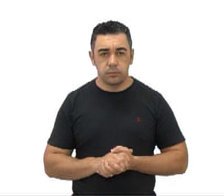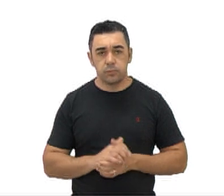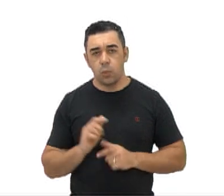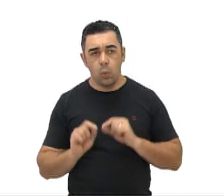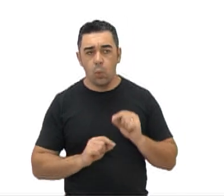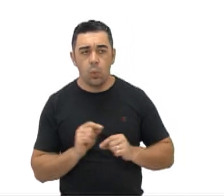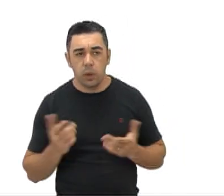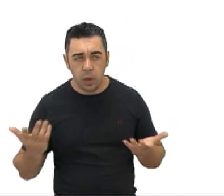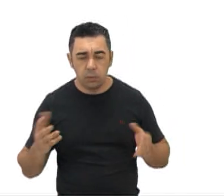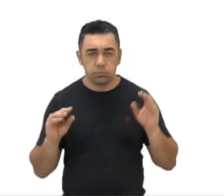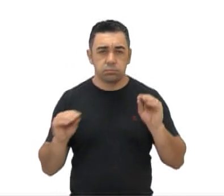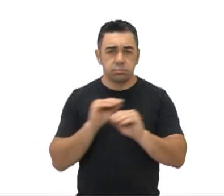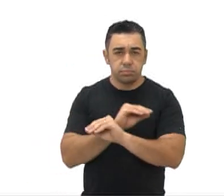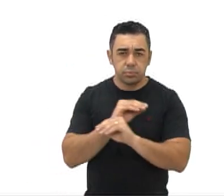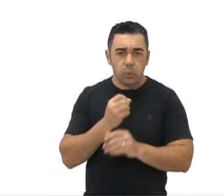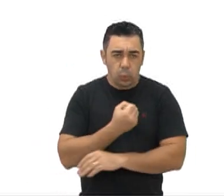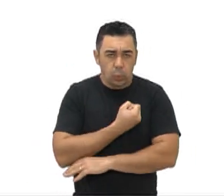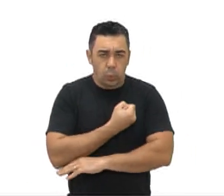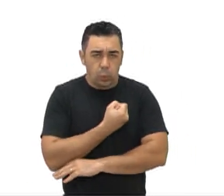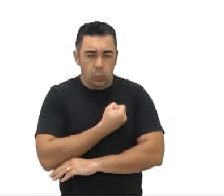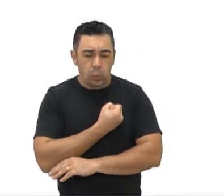Expressão numérica. Quanto